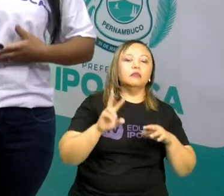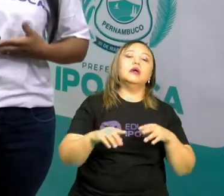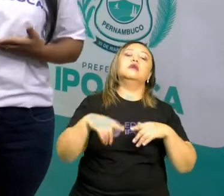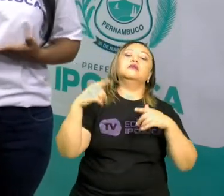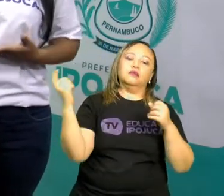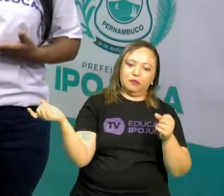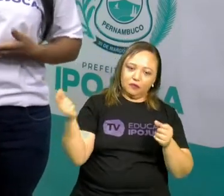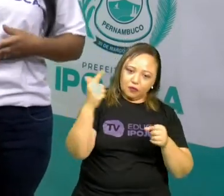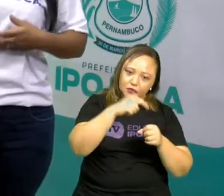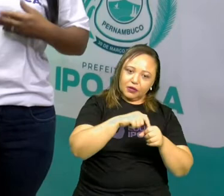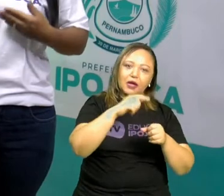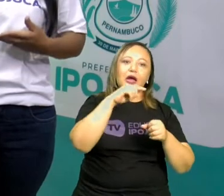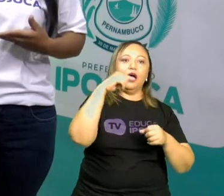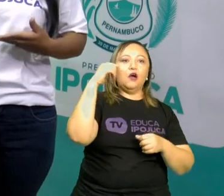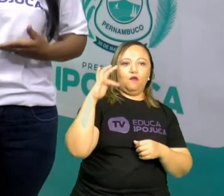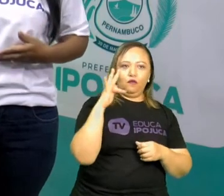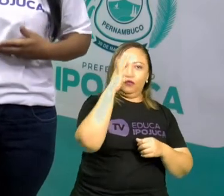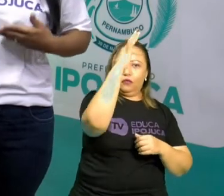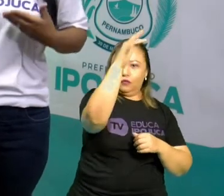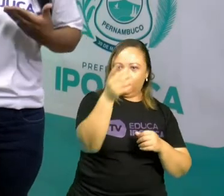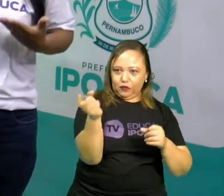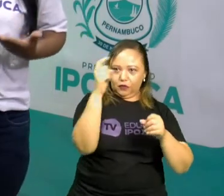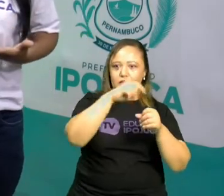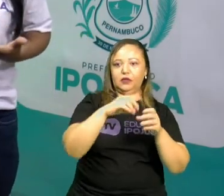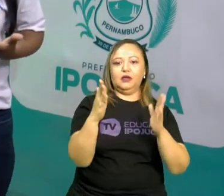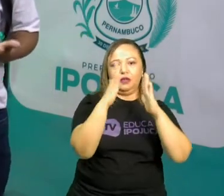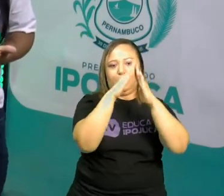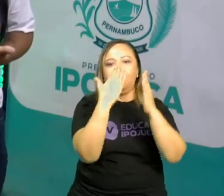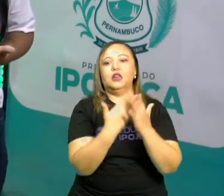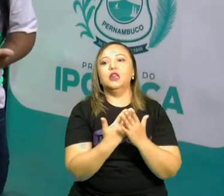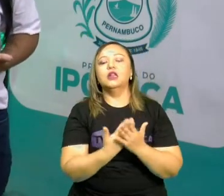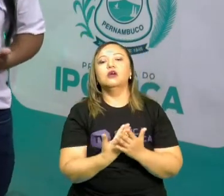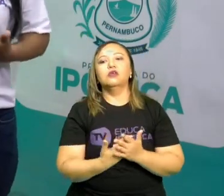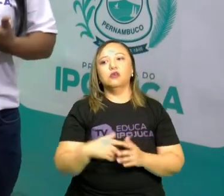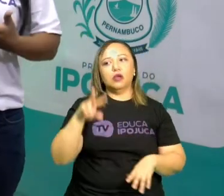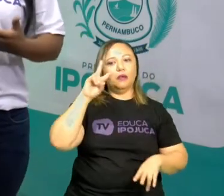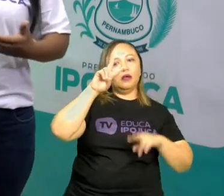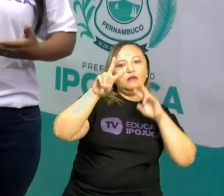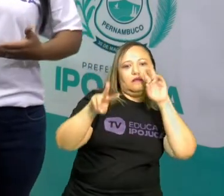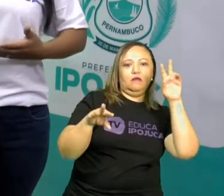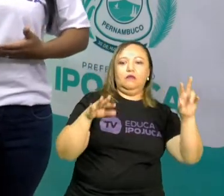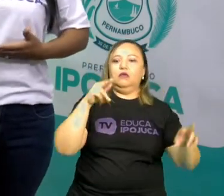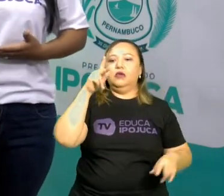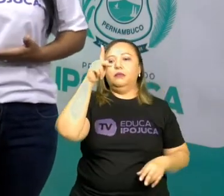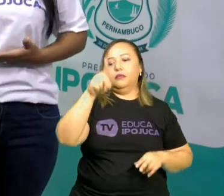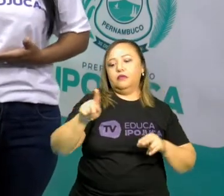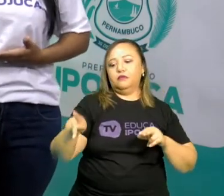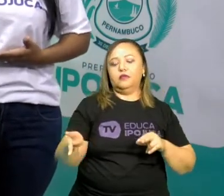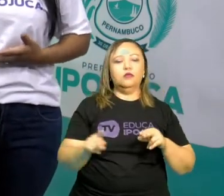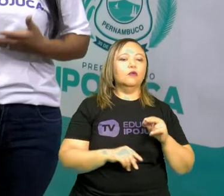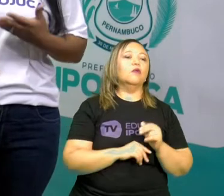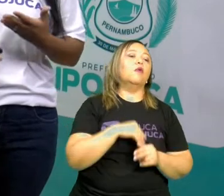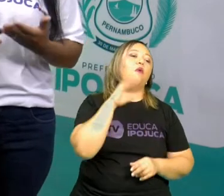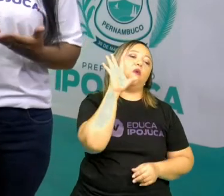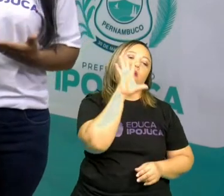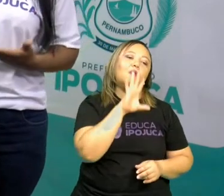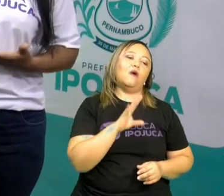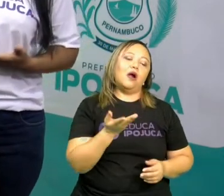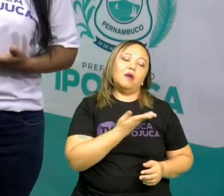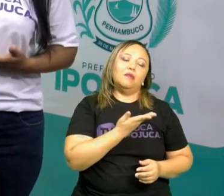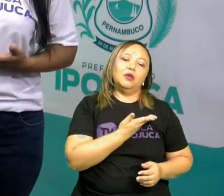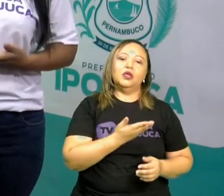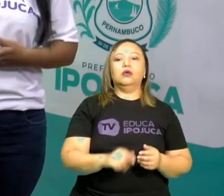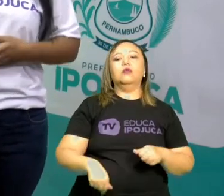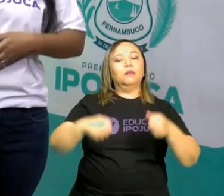nossa professora, vamos ter que tomar alguns cuidados, né? Vamos ter que usar máscara, lavar bem